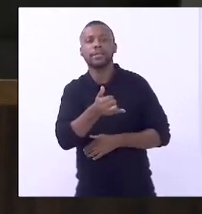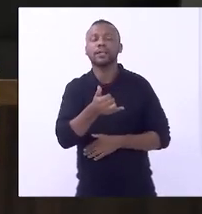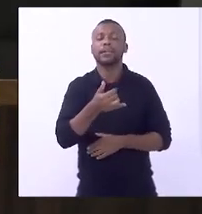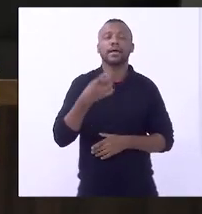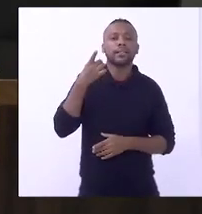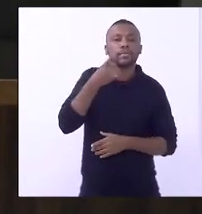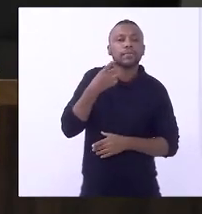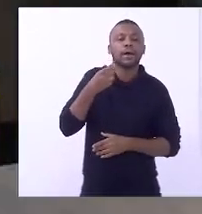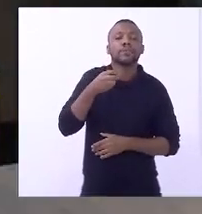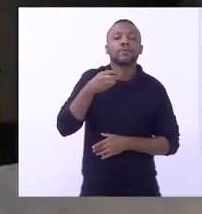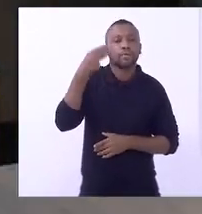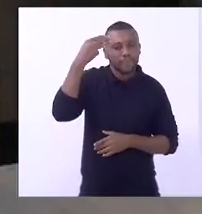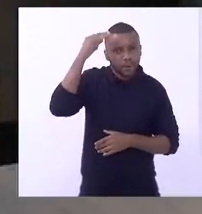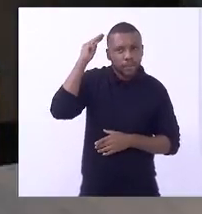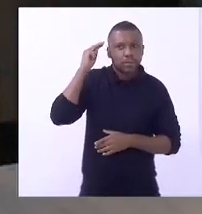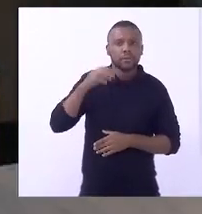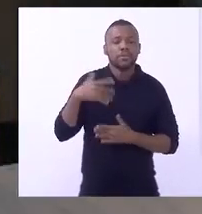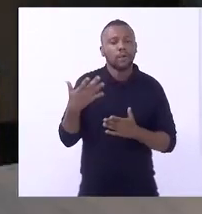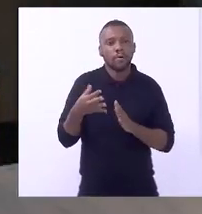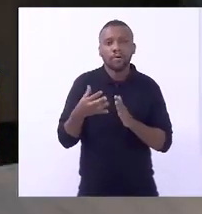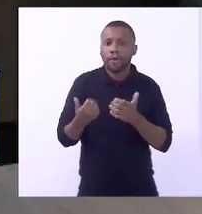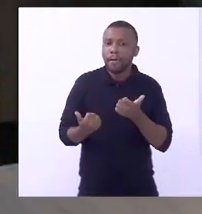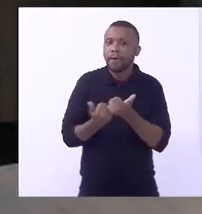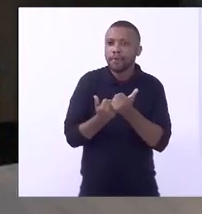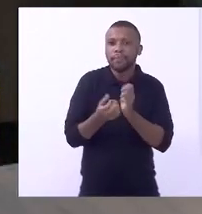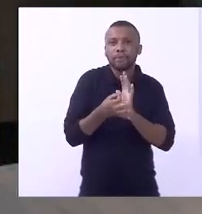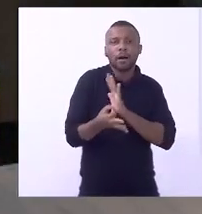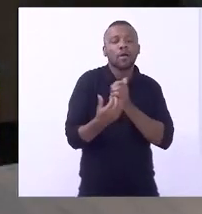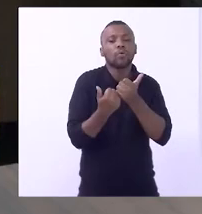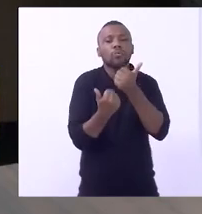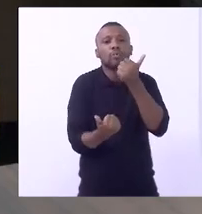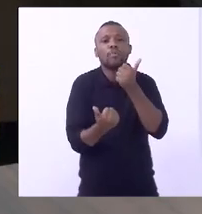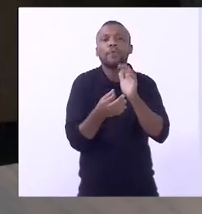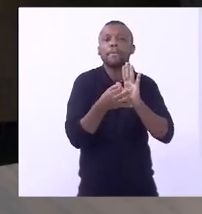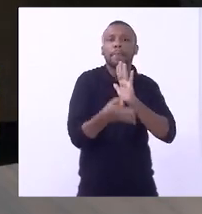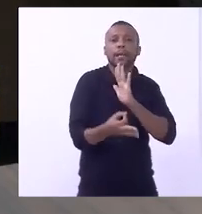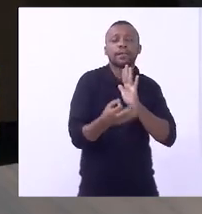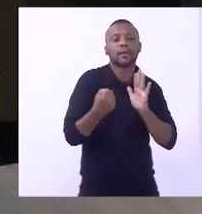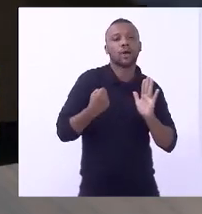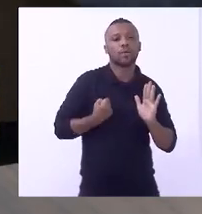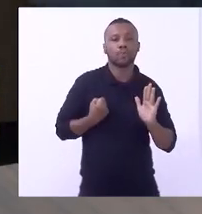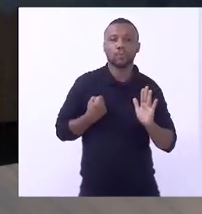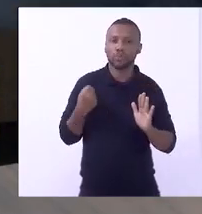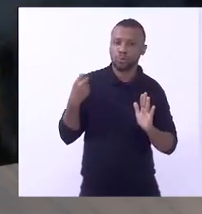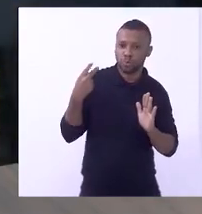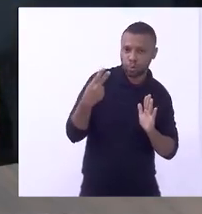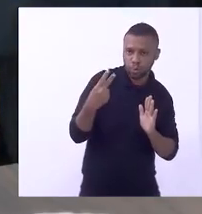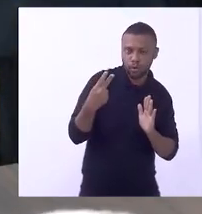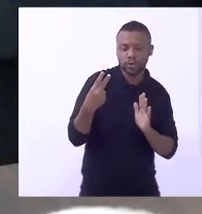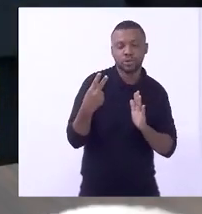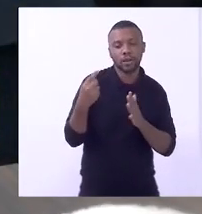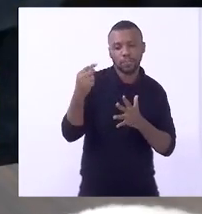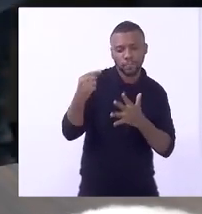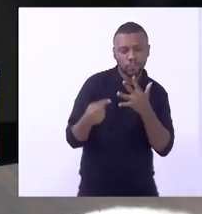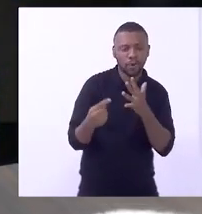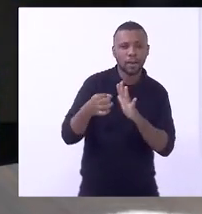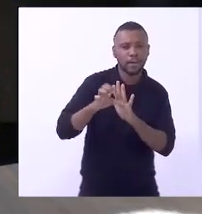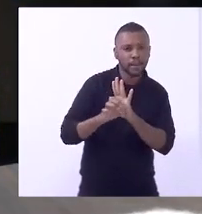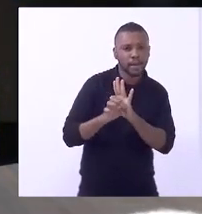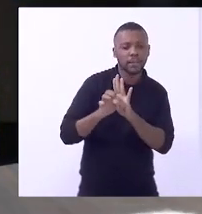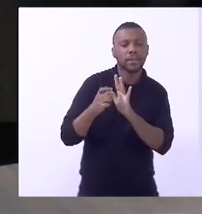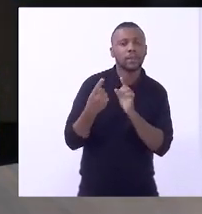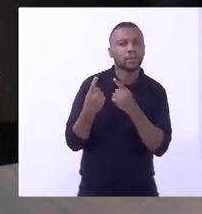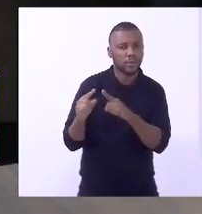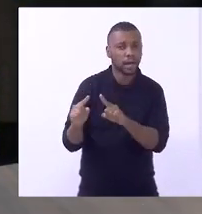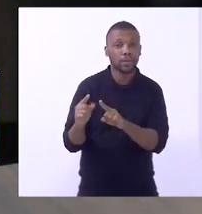Pacheco. Senhor presidente, o parecer é favorável com subemenda, emenda 2, contrárias demais emendas, concluindo por substitutivo, pedindo forma